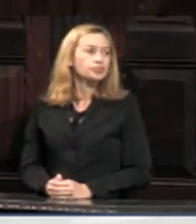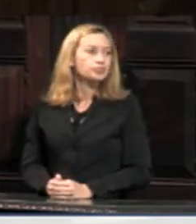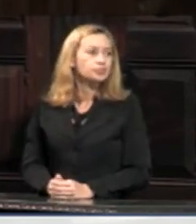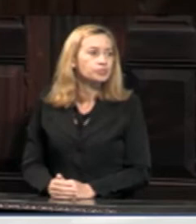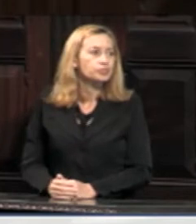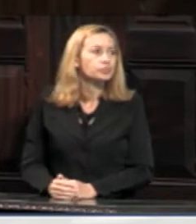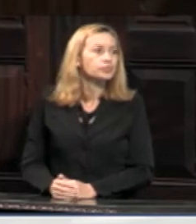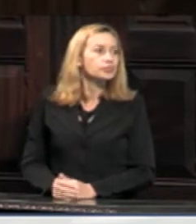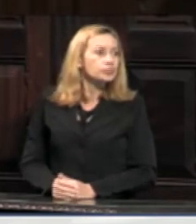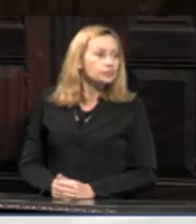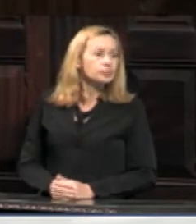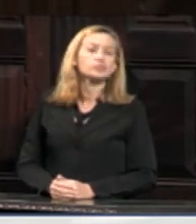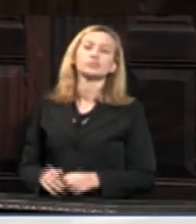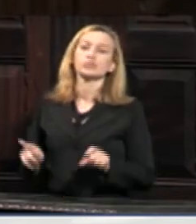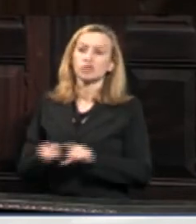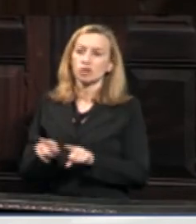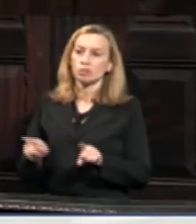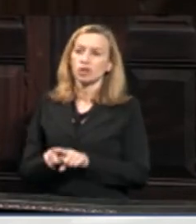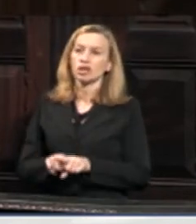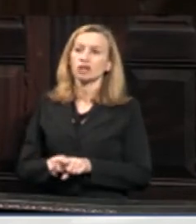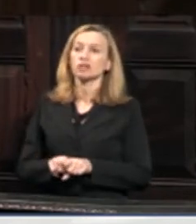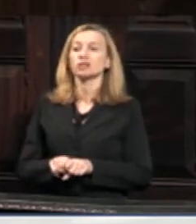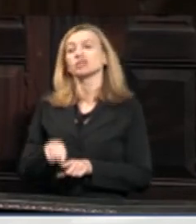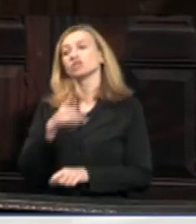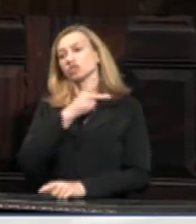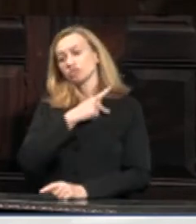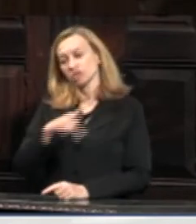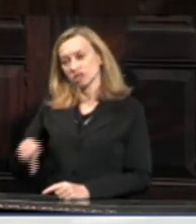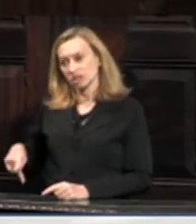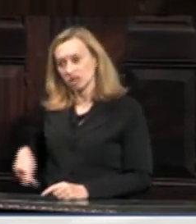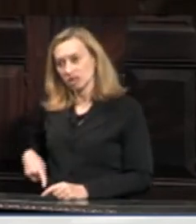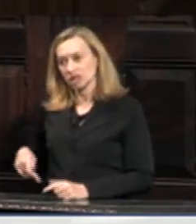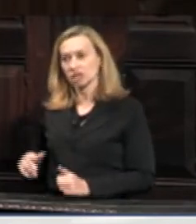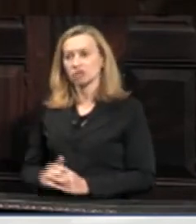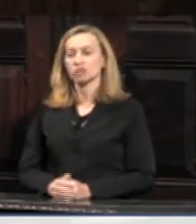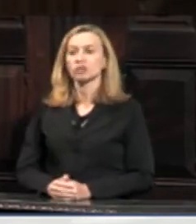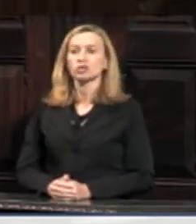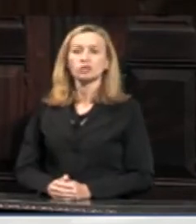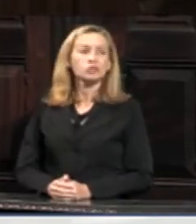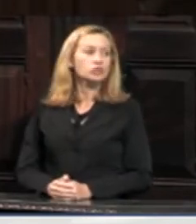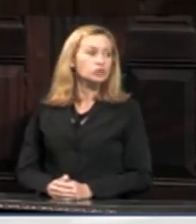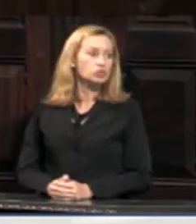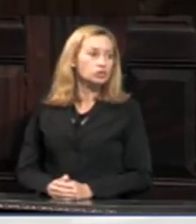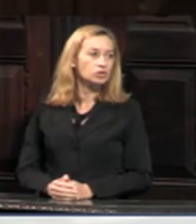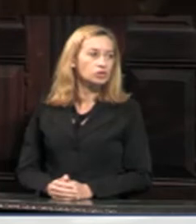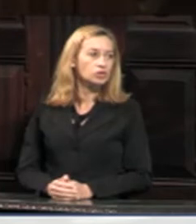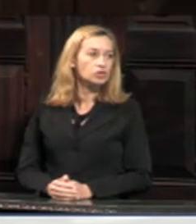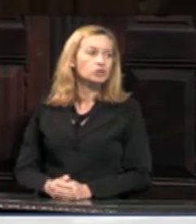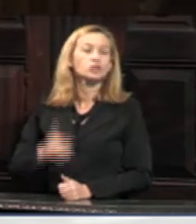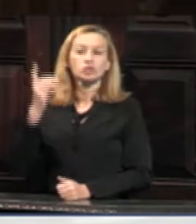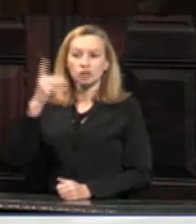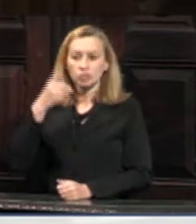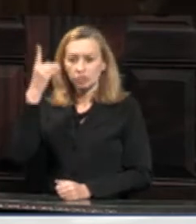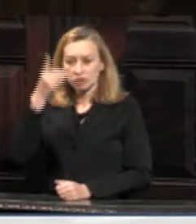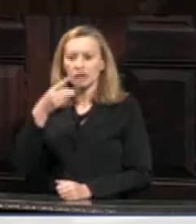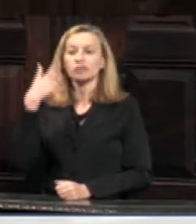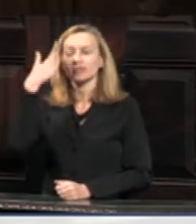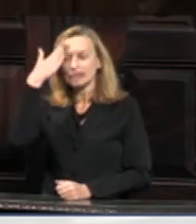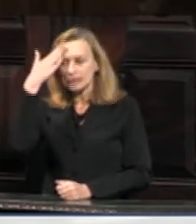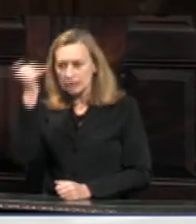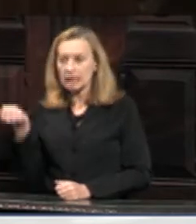nas eleições presidenciais, os derrotados saibam